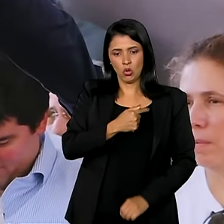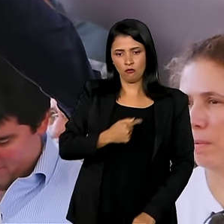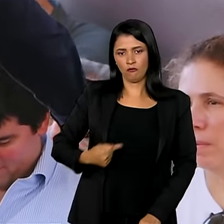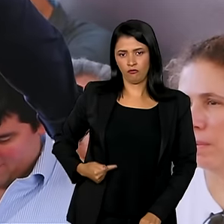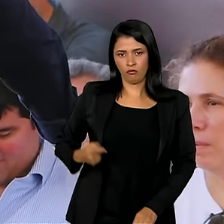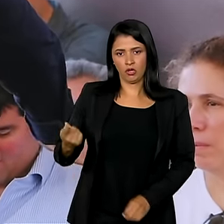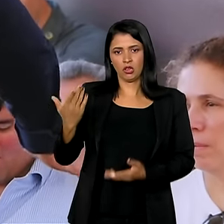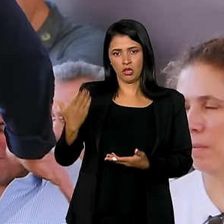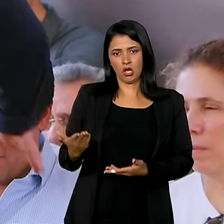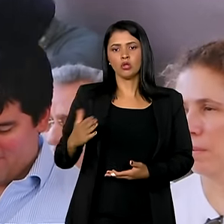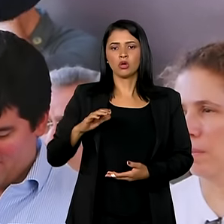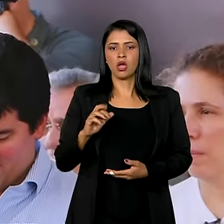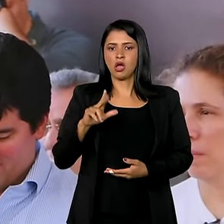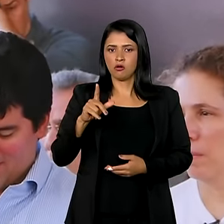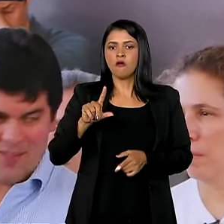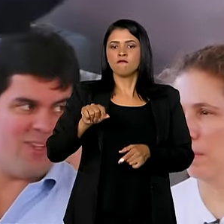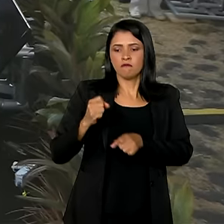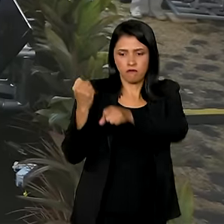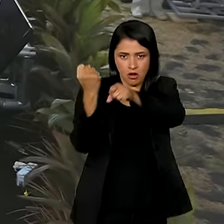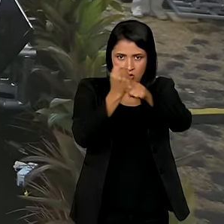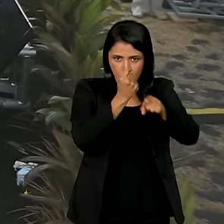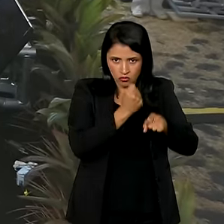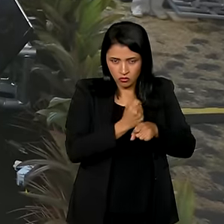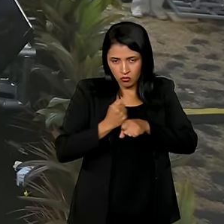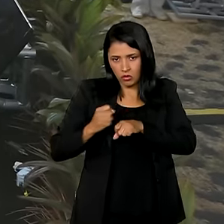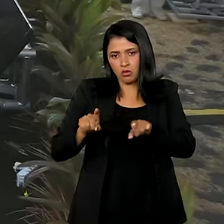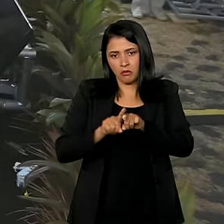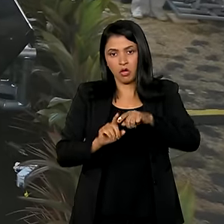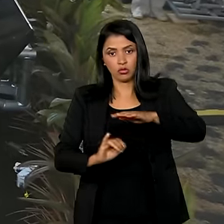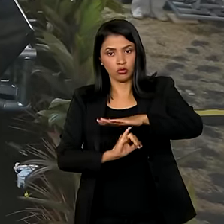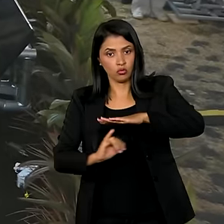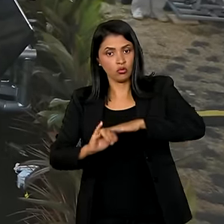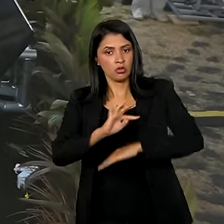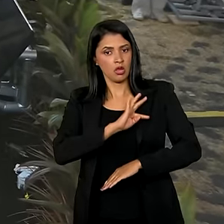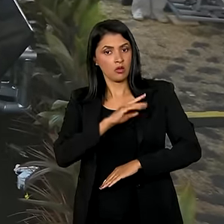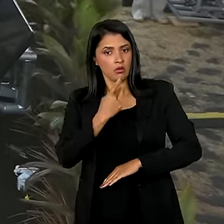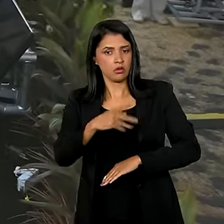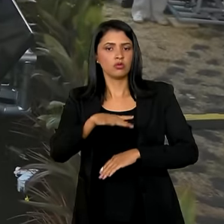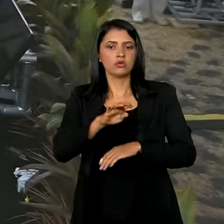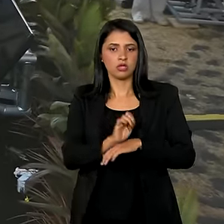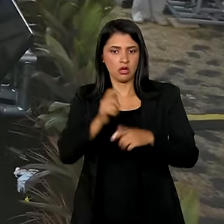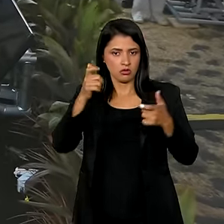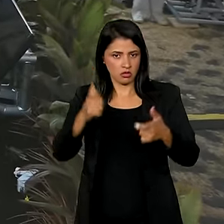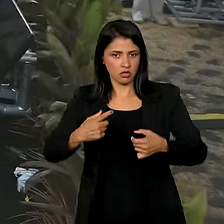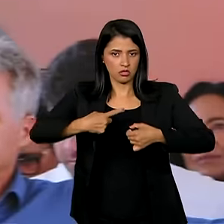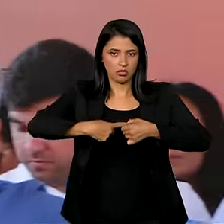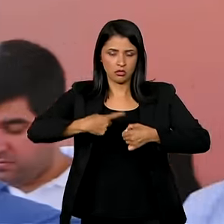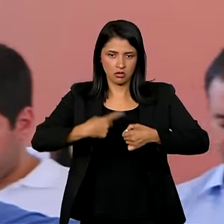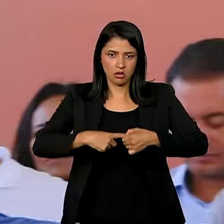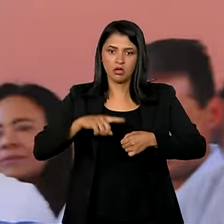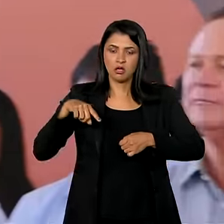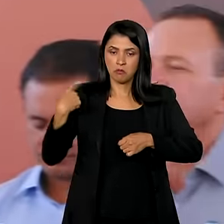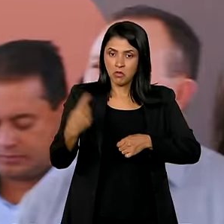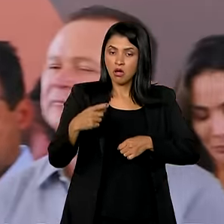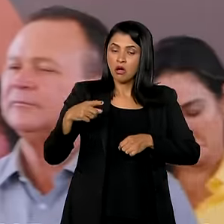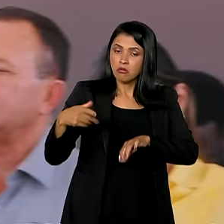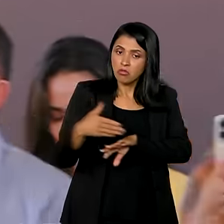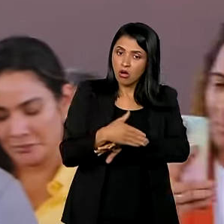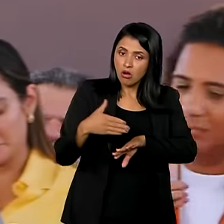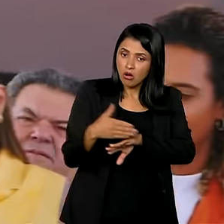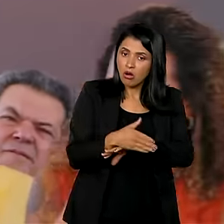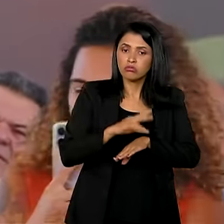Brandão acabou de dizer que vai fazer o Instituto Técnico do Estado aqui em Alcântara para que as crianças